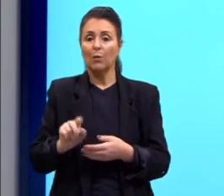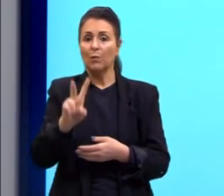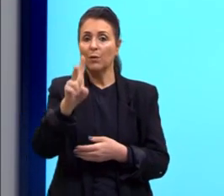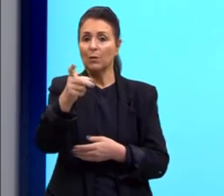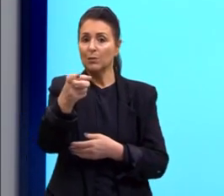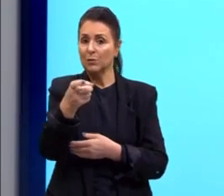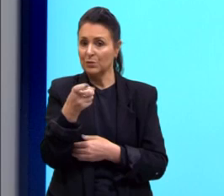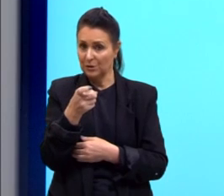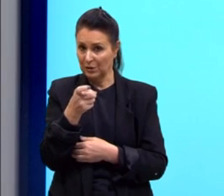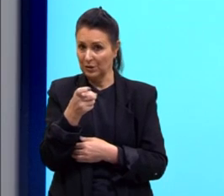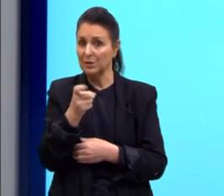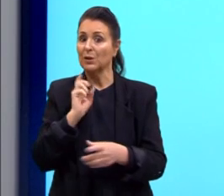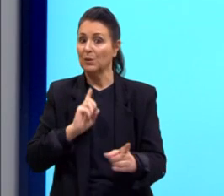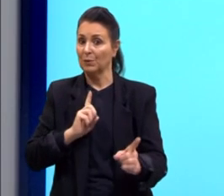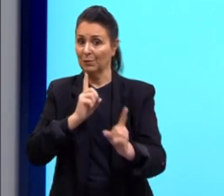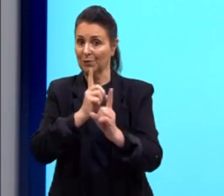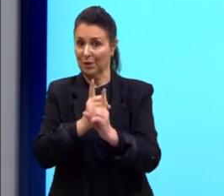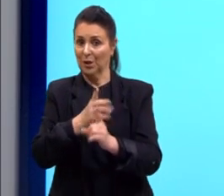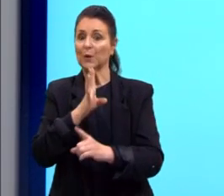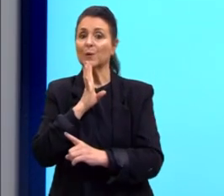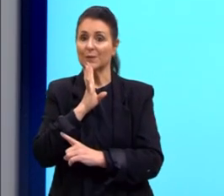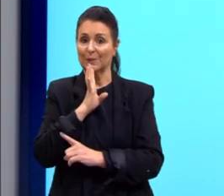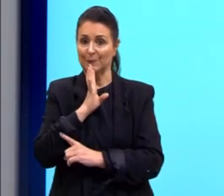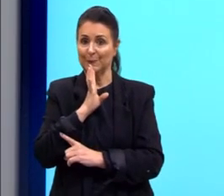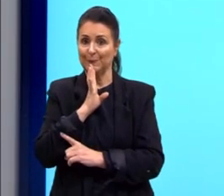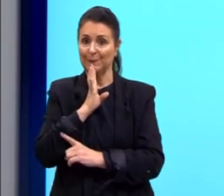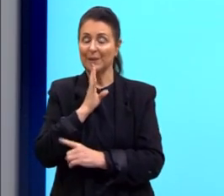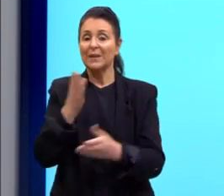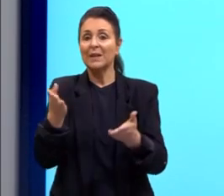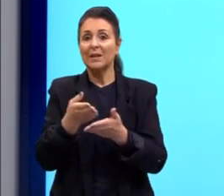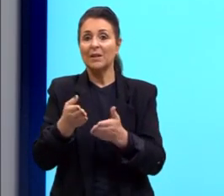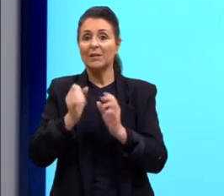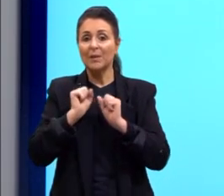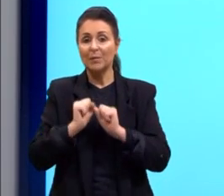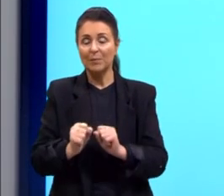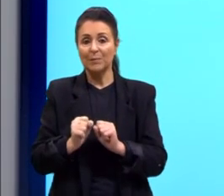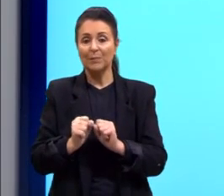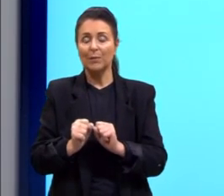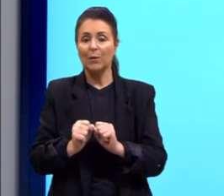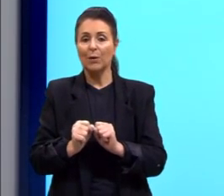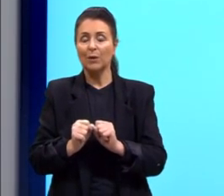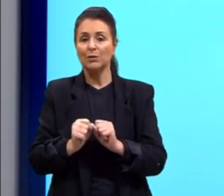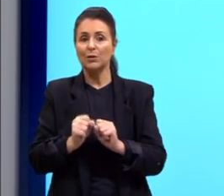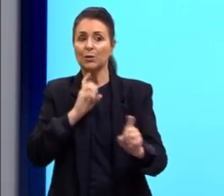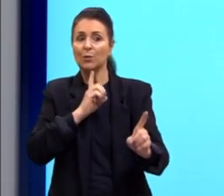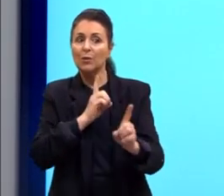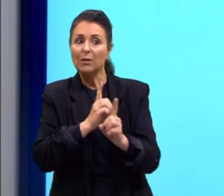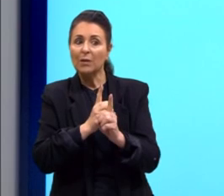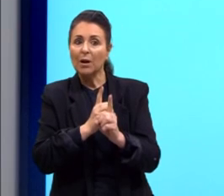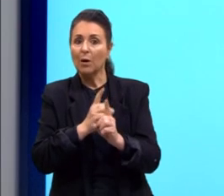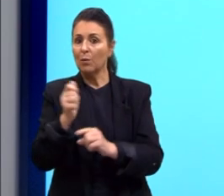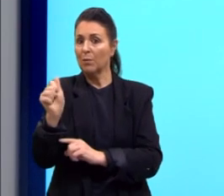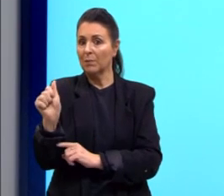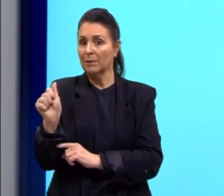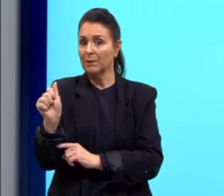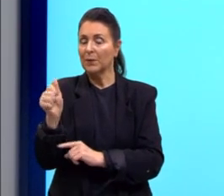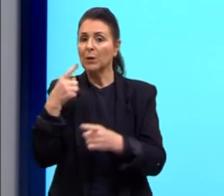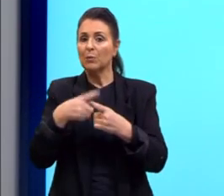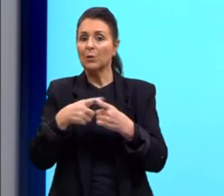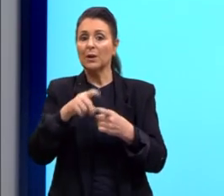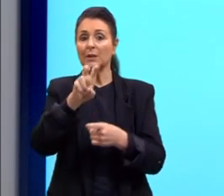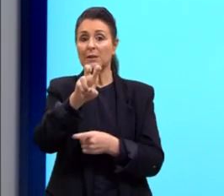valor do X que eu conhecia agora nós podemos determinar o valor de ar porque